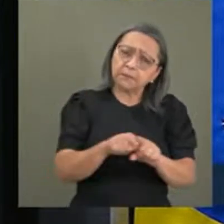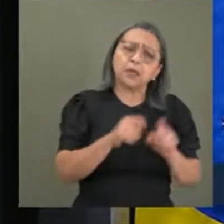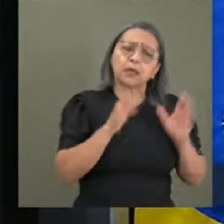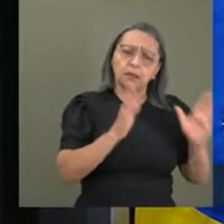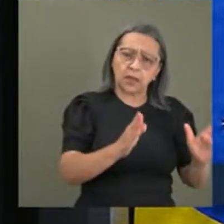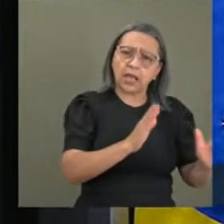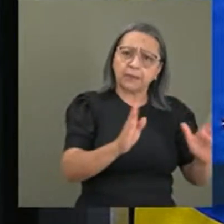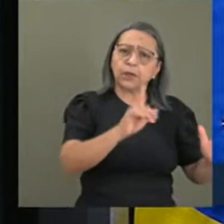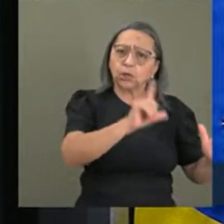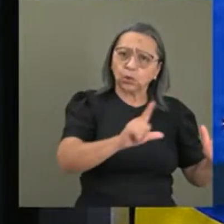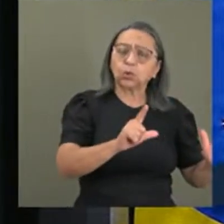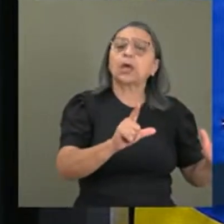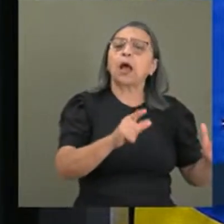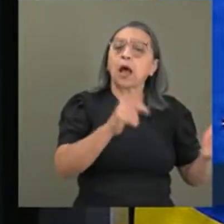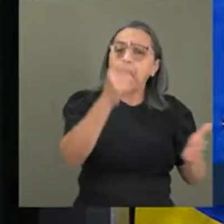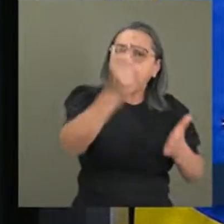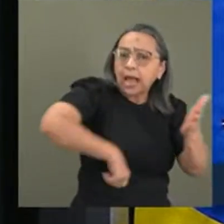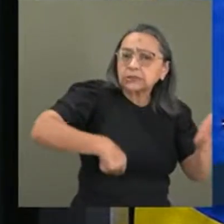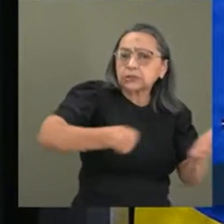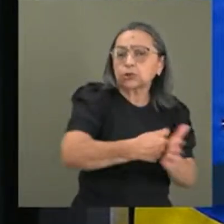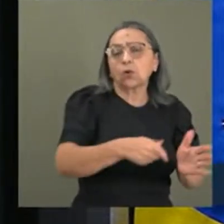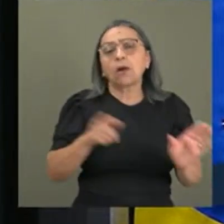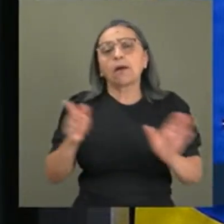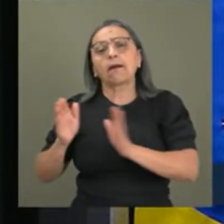ideológicos, sancionaram a lei.